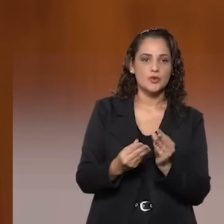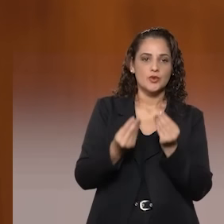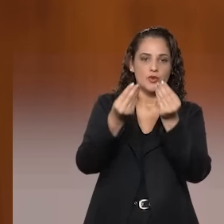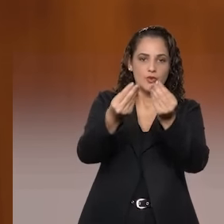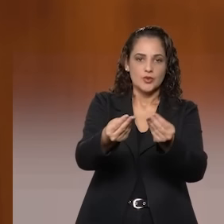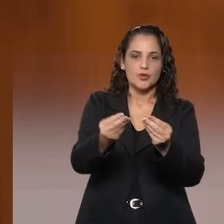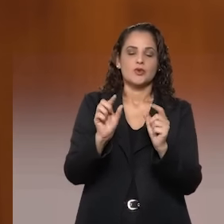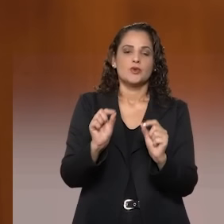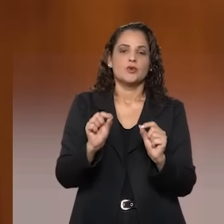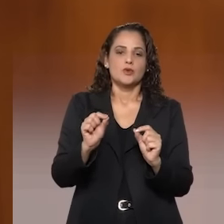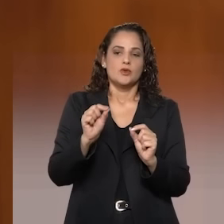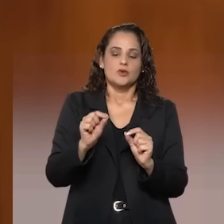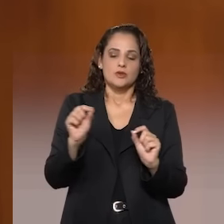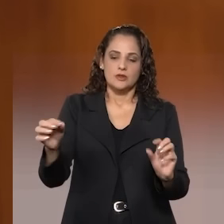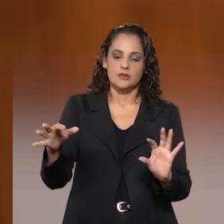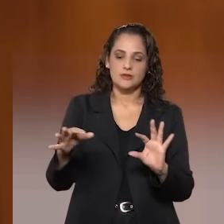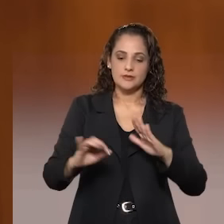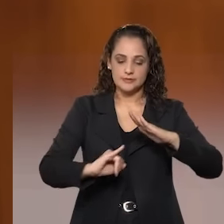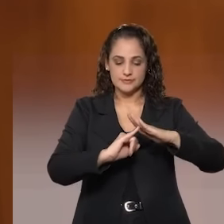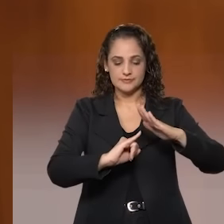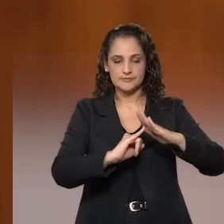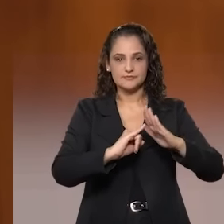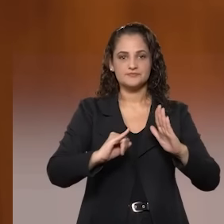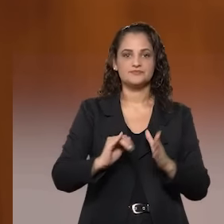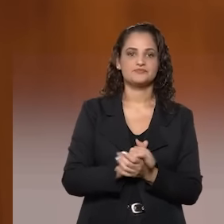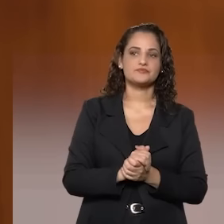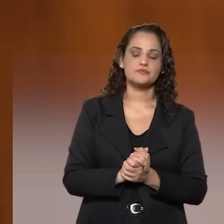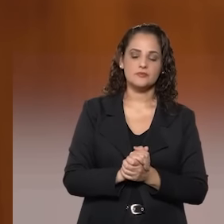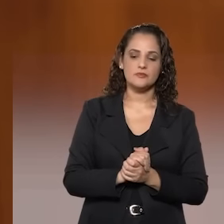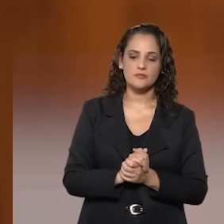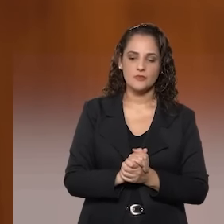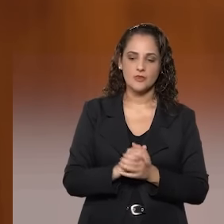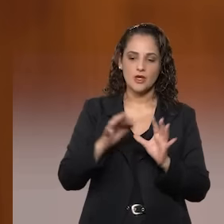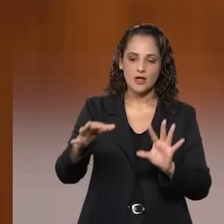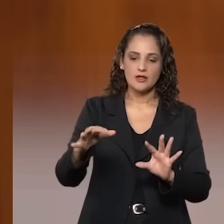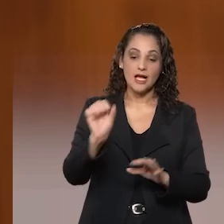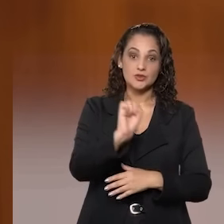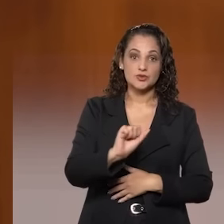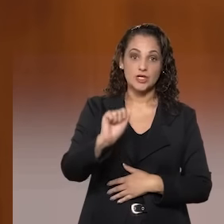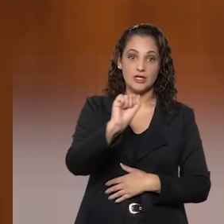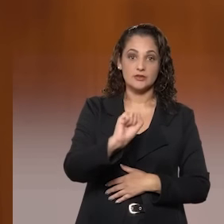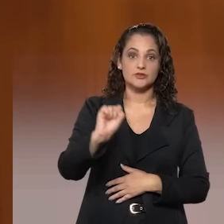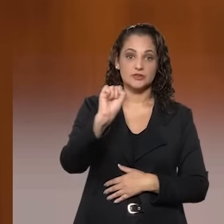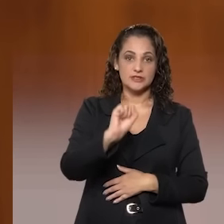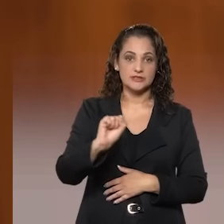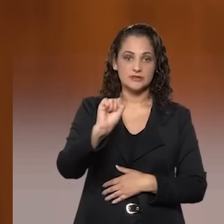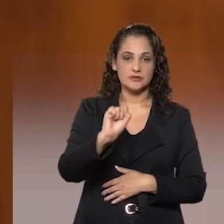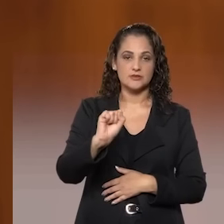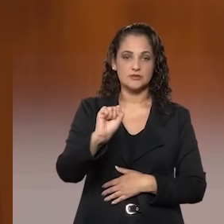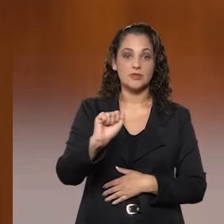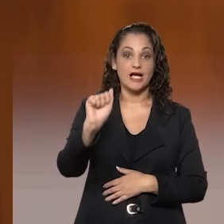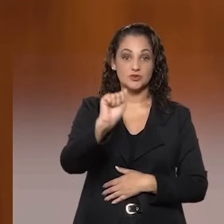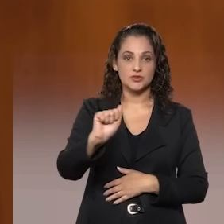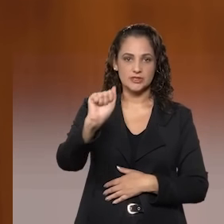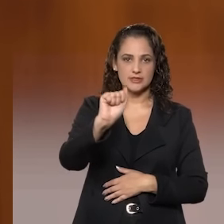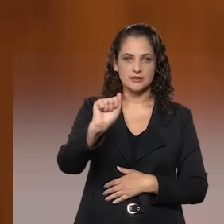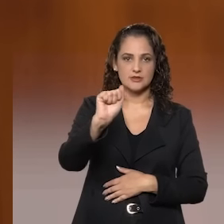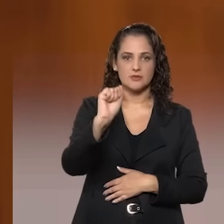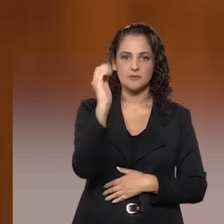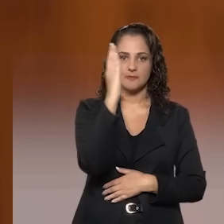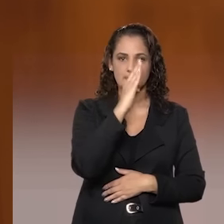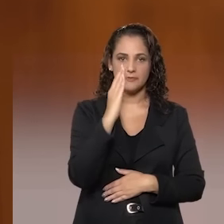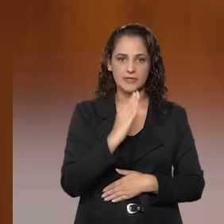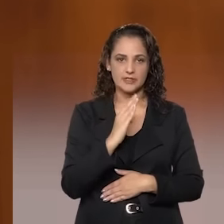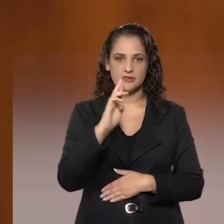proporcionou a Associação Brasileira de recursos humanos durante alguns anos a possibilidade